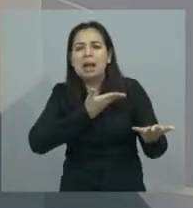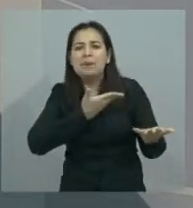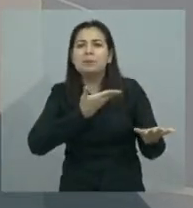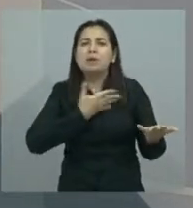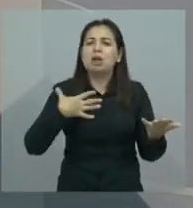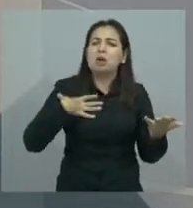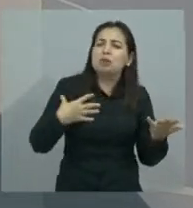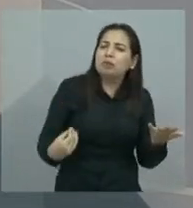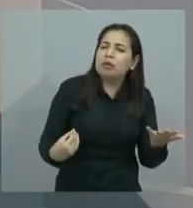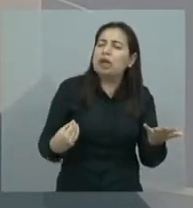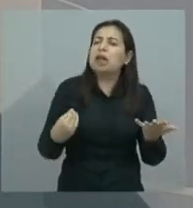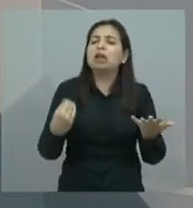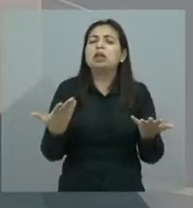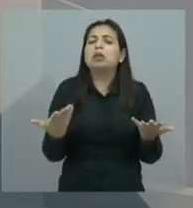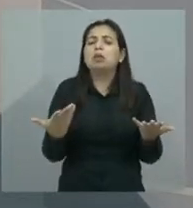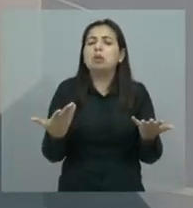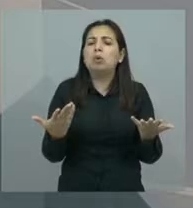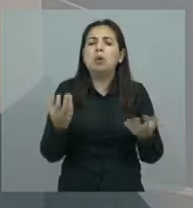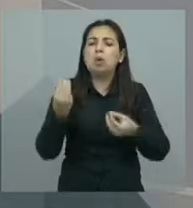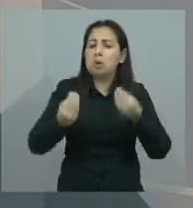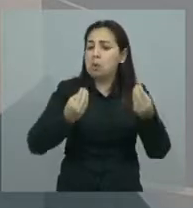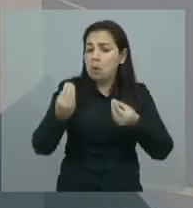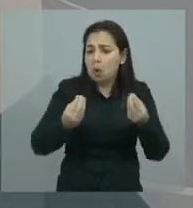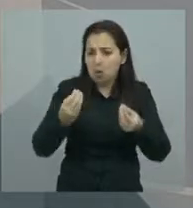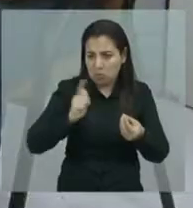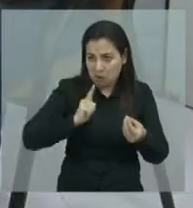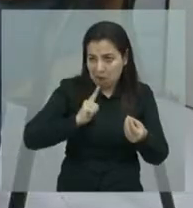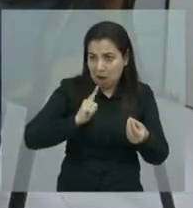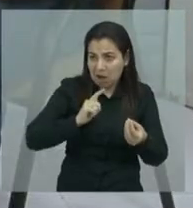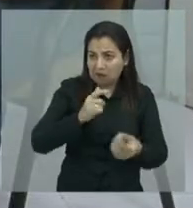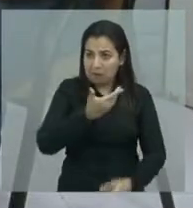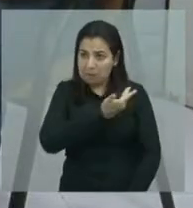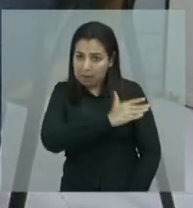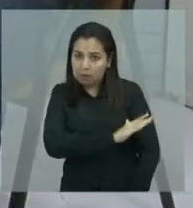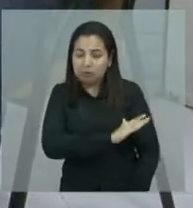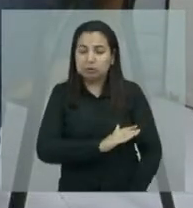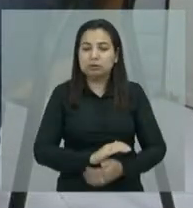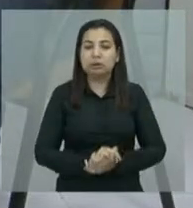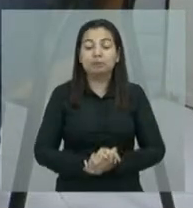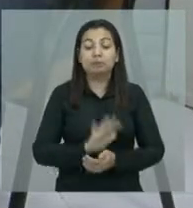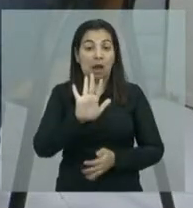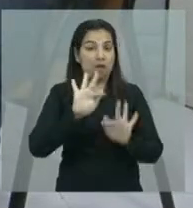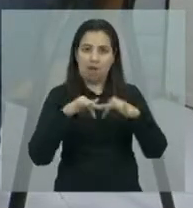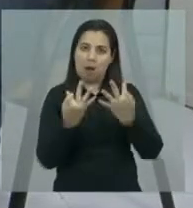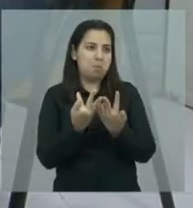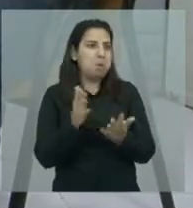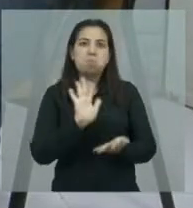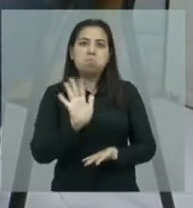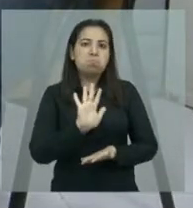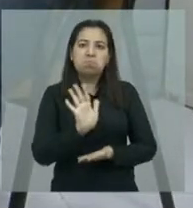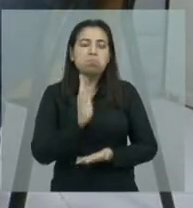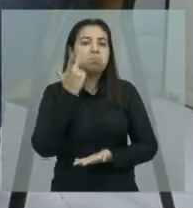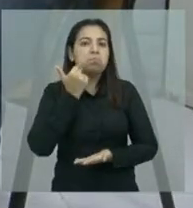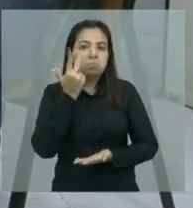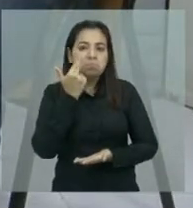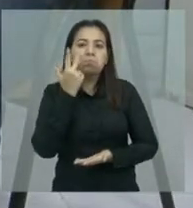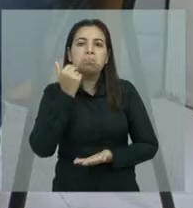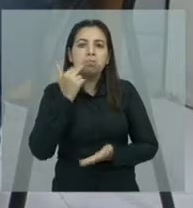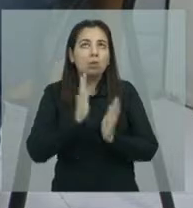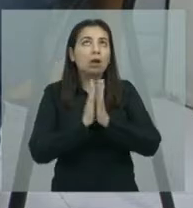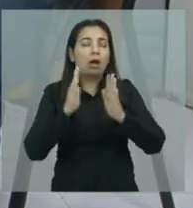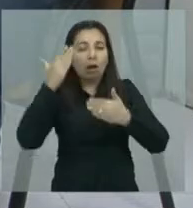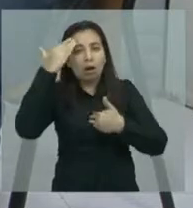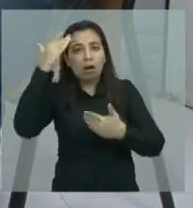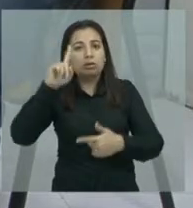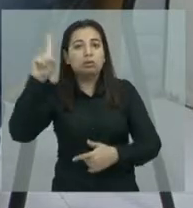círculo íntimo de amizade, teve esse preconceito ou não? Sim, não, com a família não, graças a Deus. Com alguns amigos,